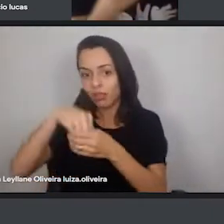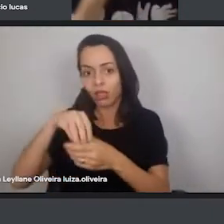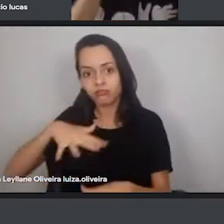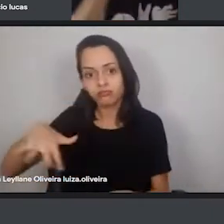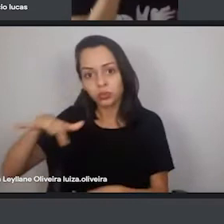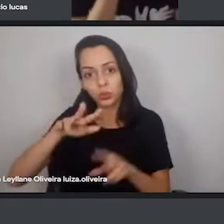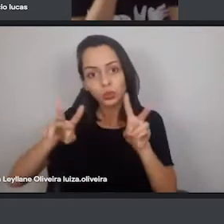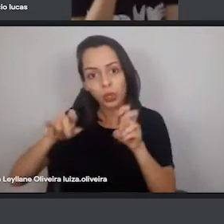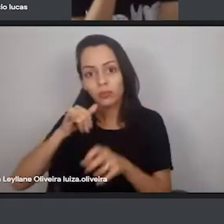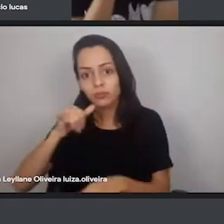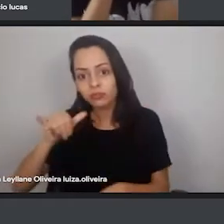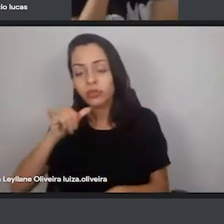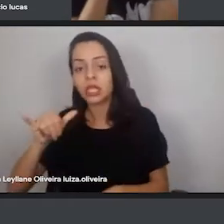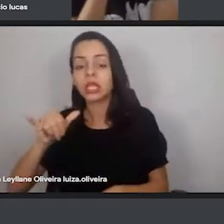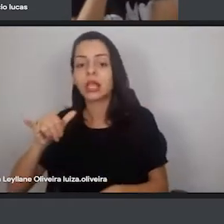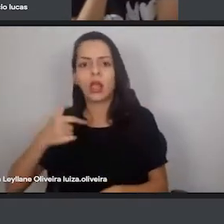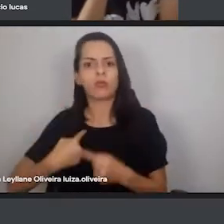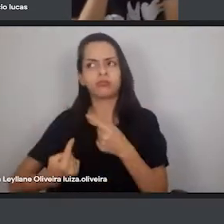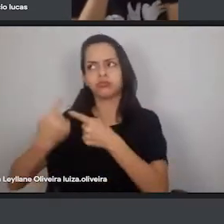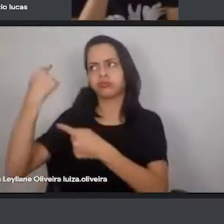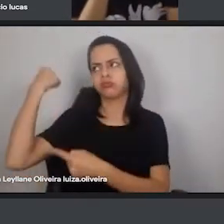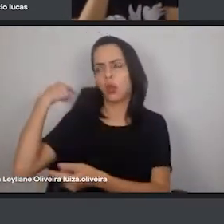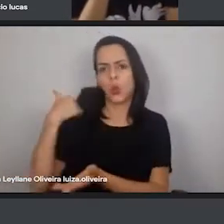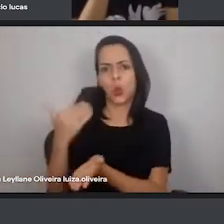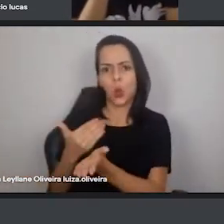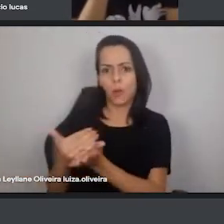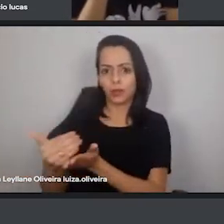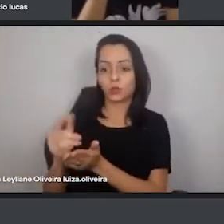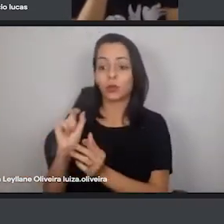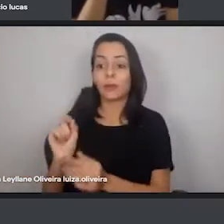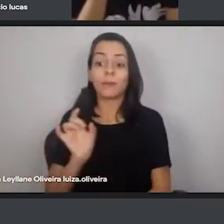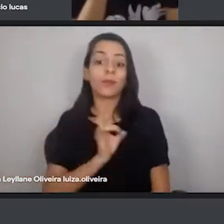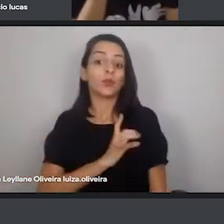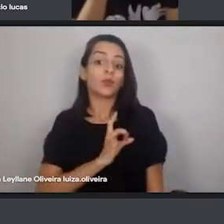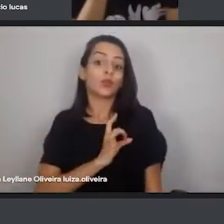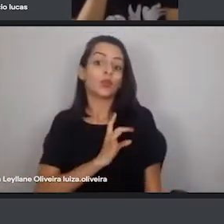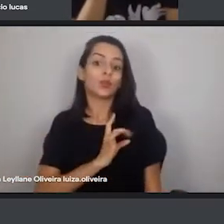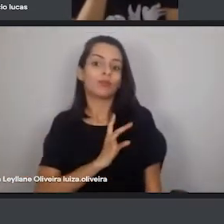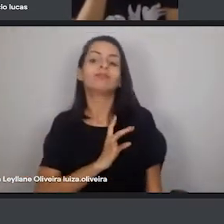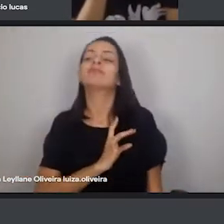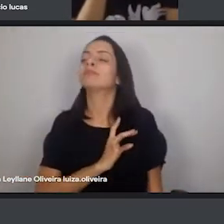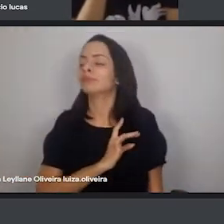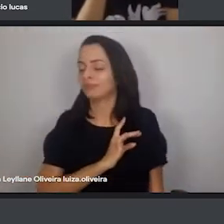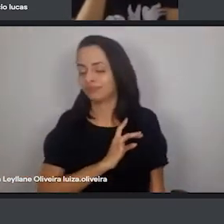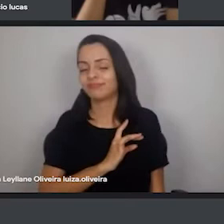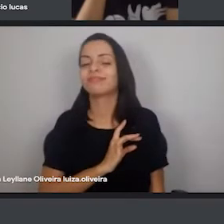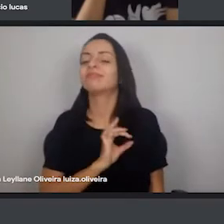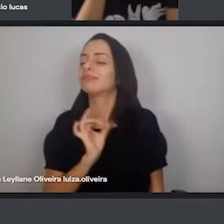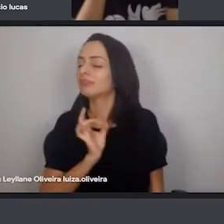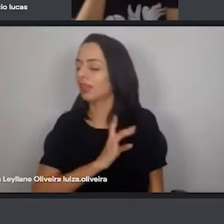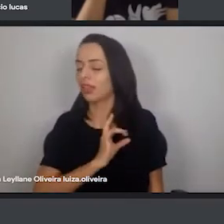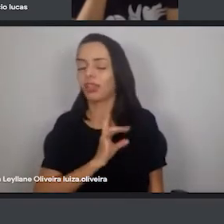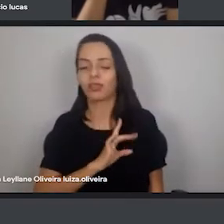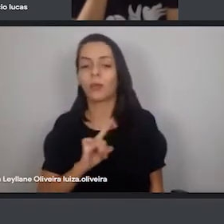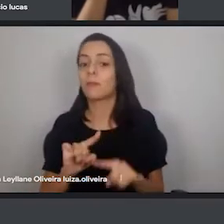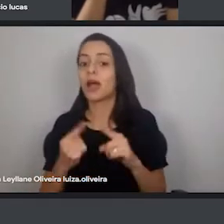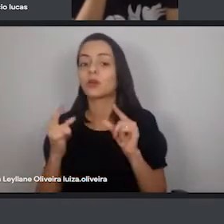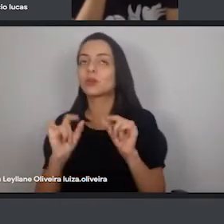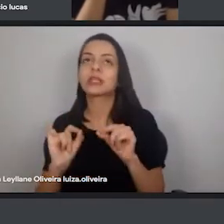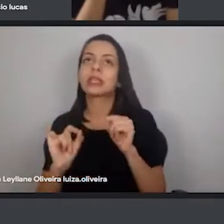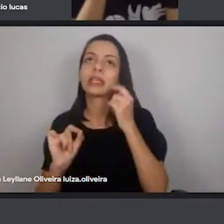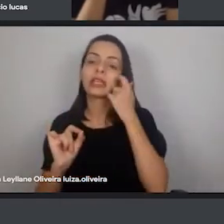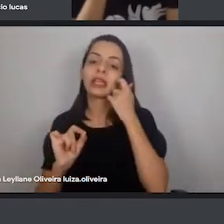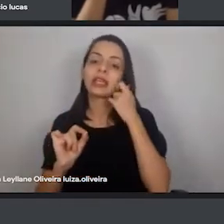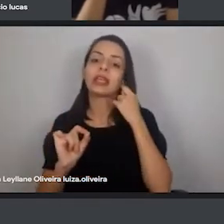eu comecei, então o medo é muito grande. Mas não existe risco